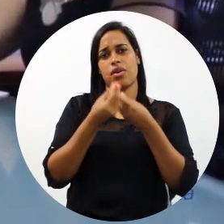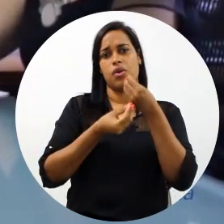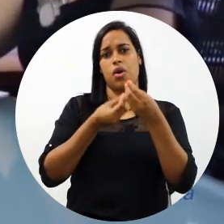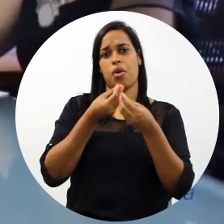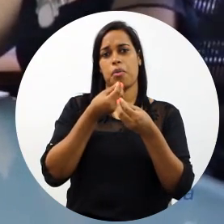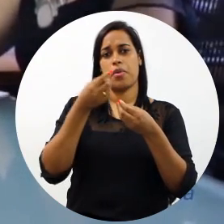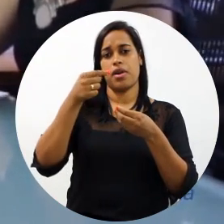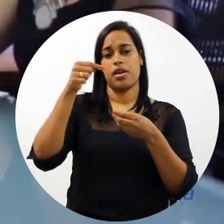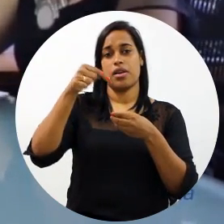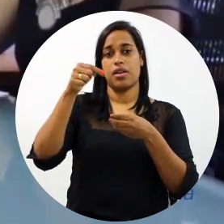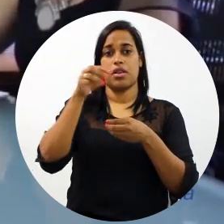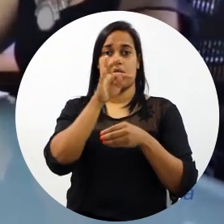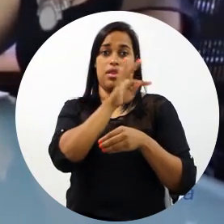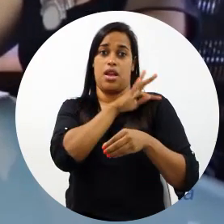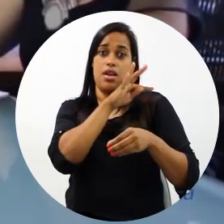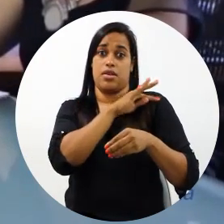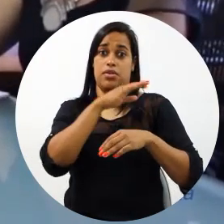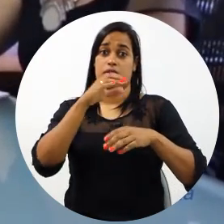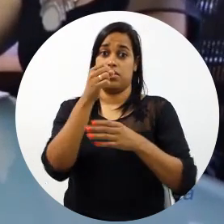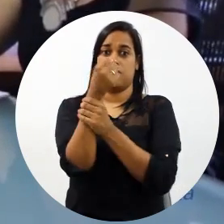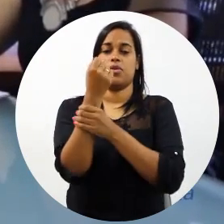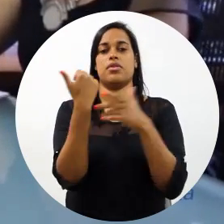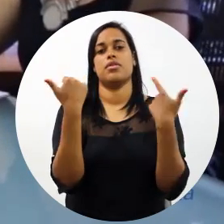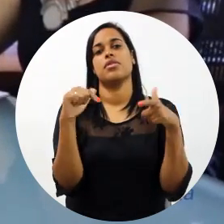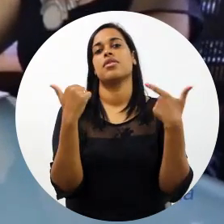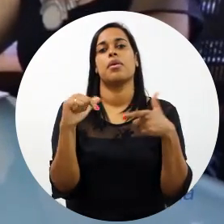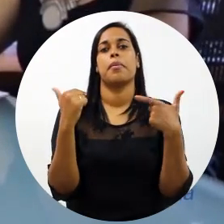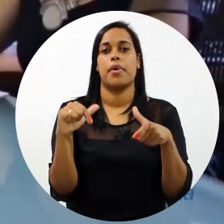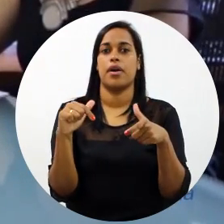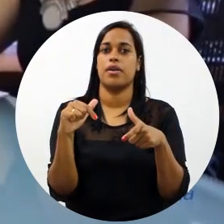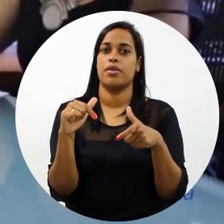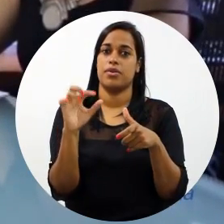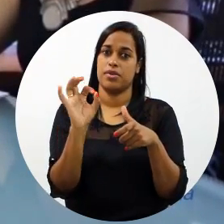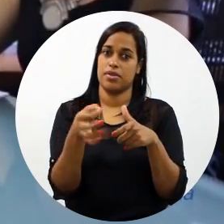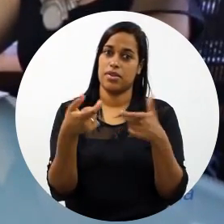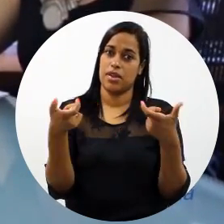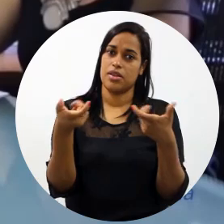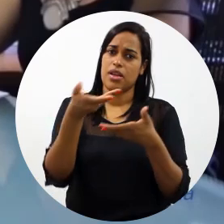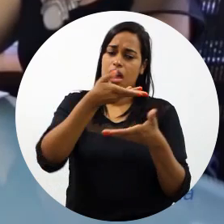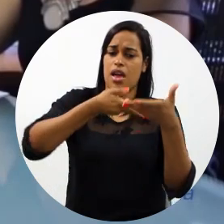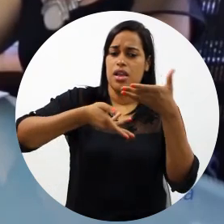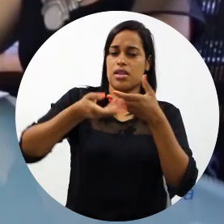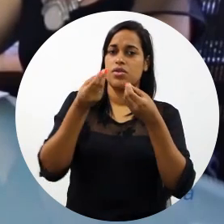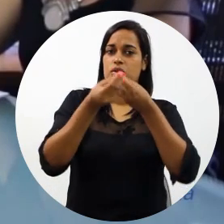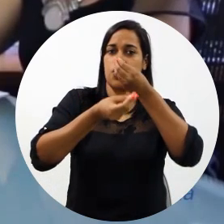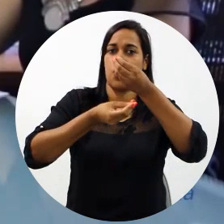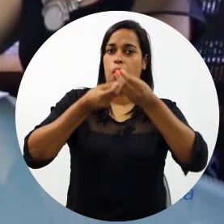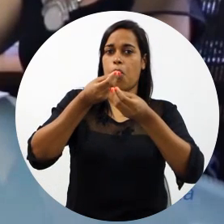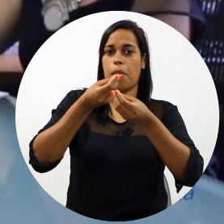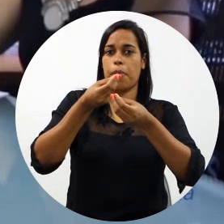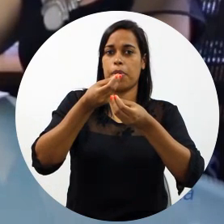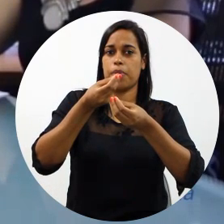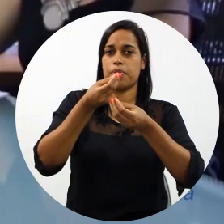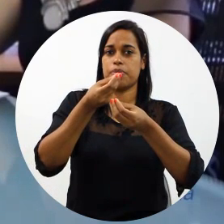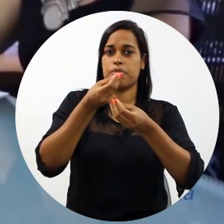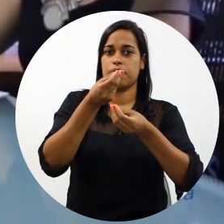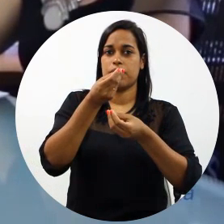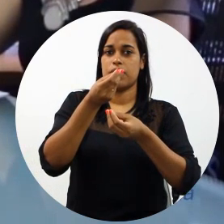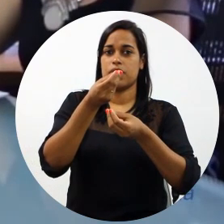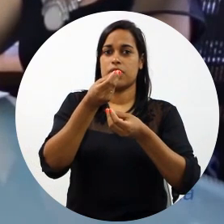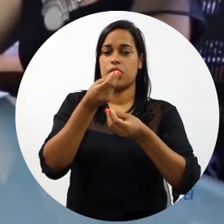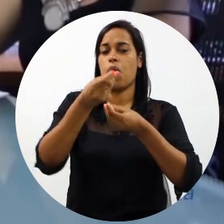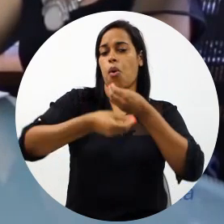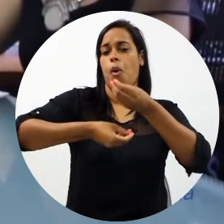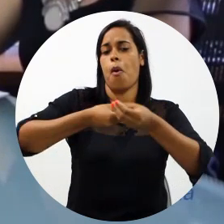aqui com futuros técnicos de segurança do trabalho, né? Essa relação de como ele pode se